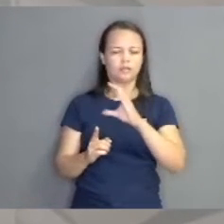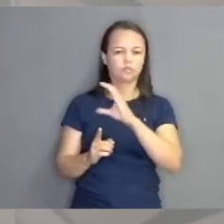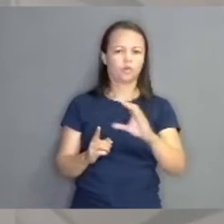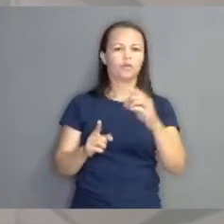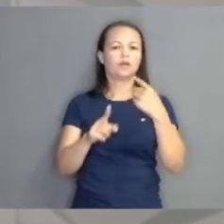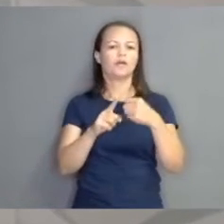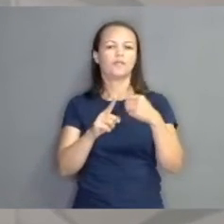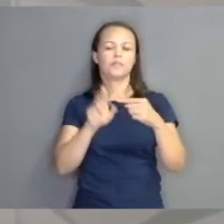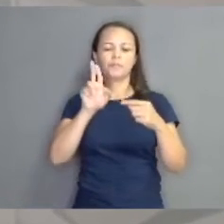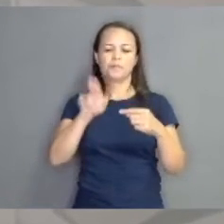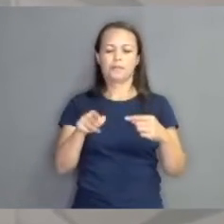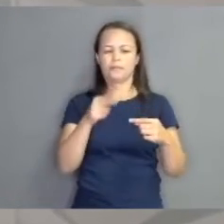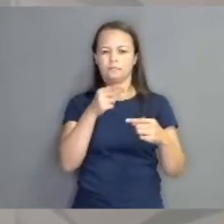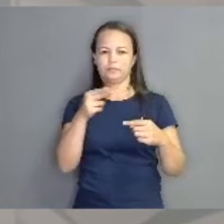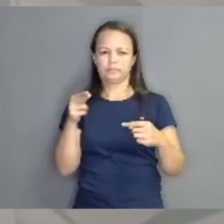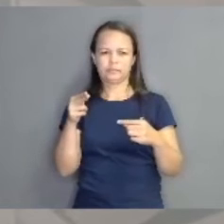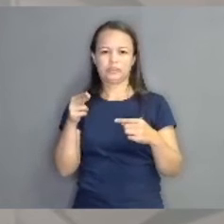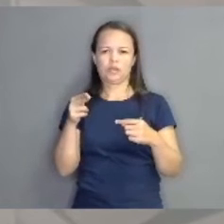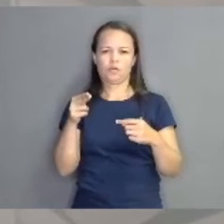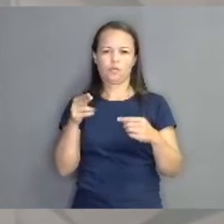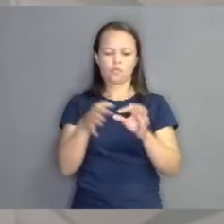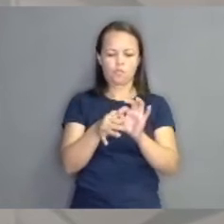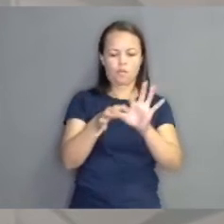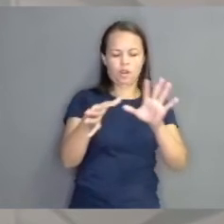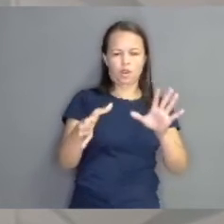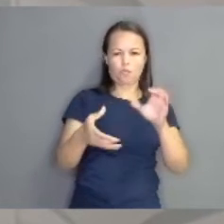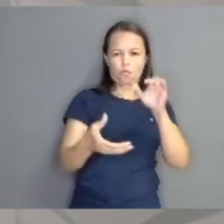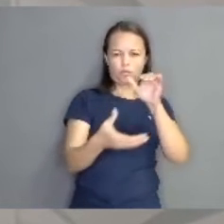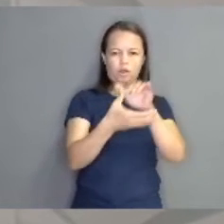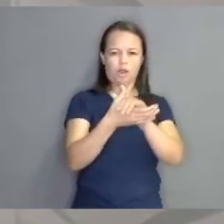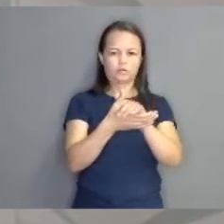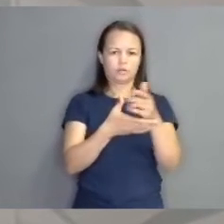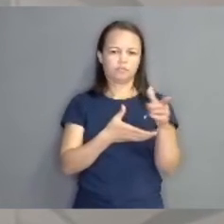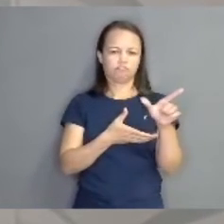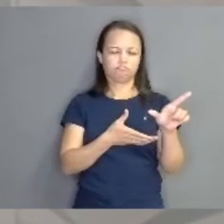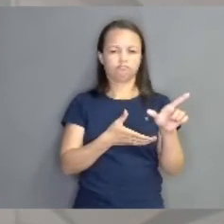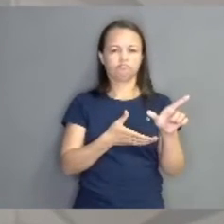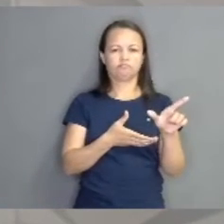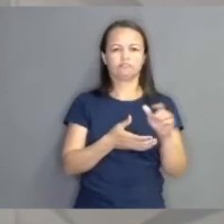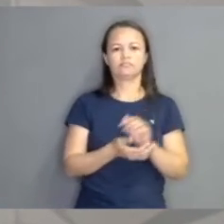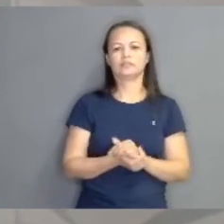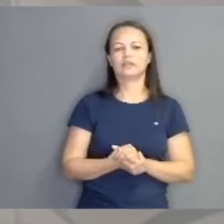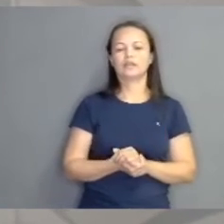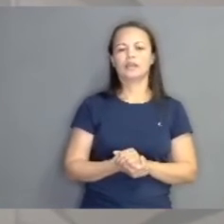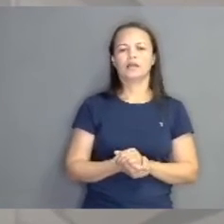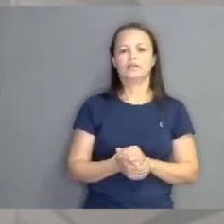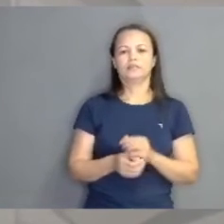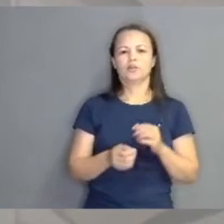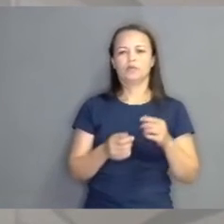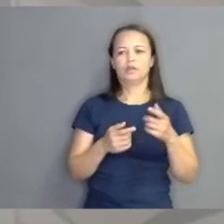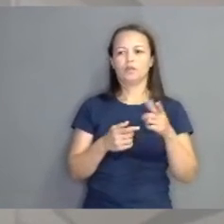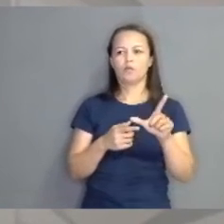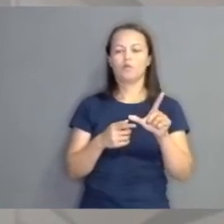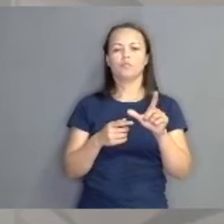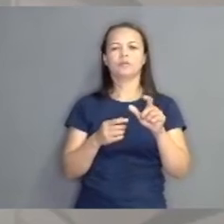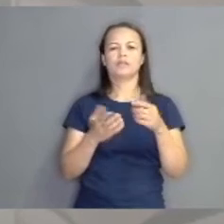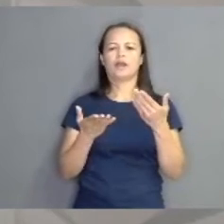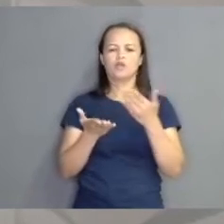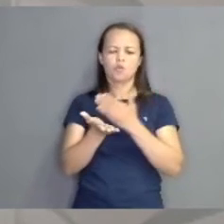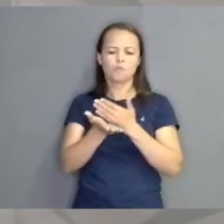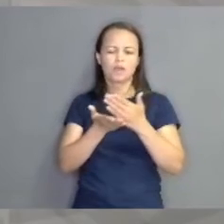dele, né? Então, ele rompe e dá início a essa nova